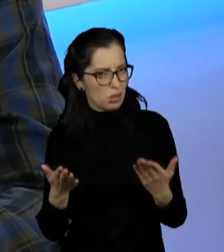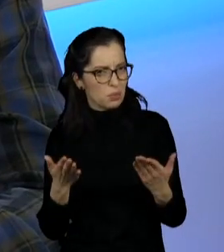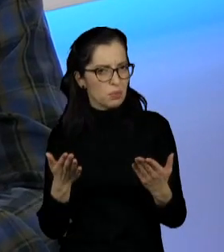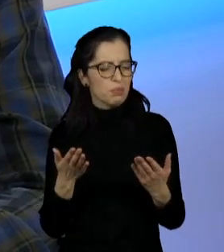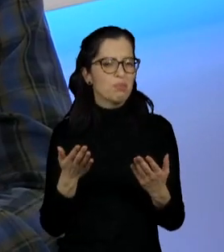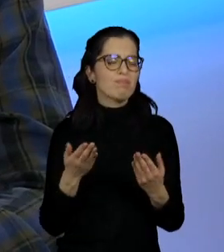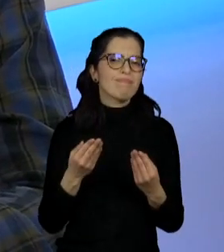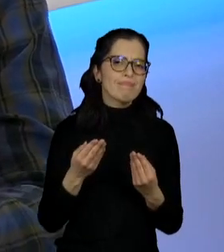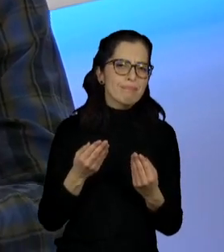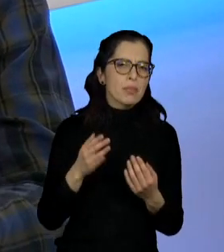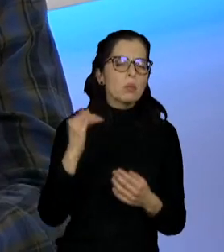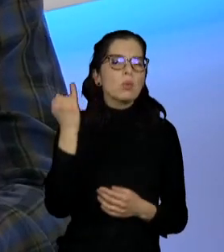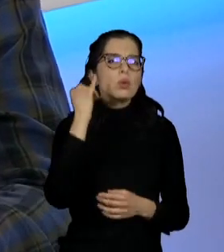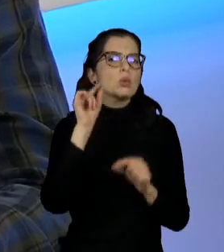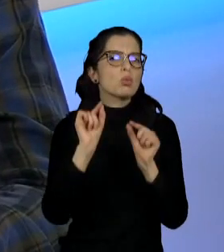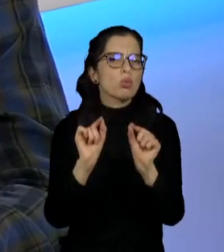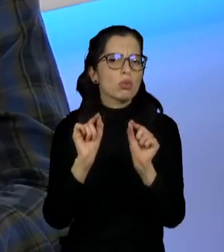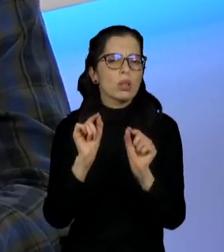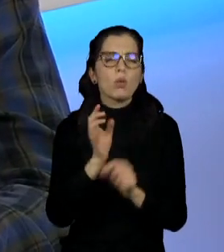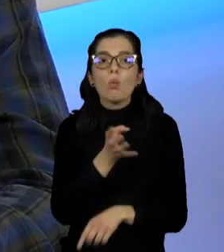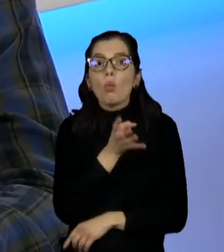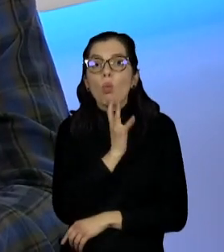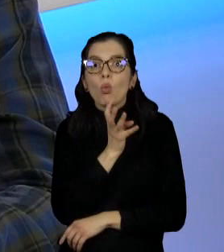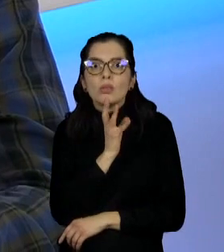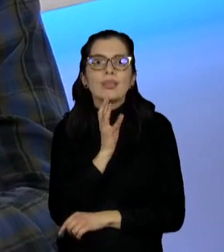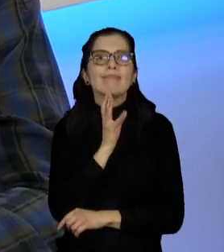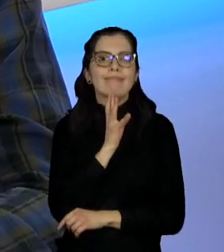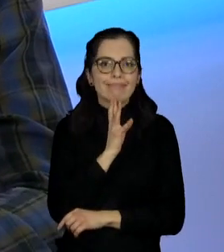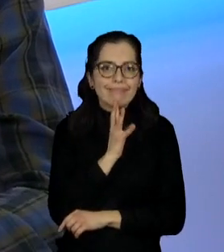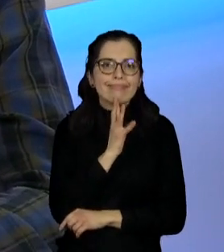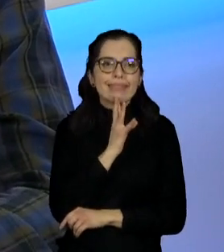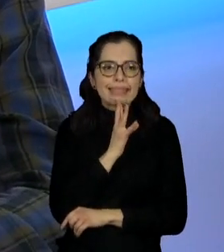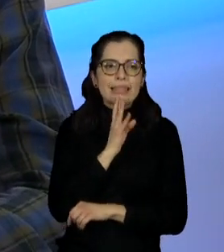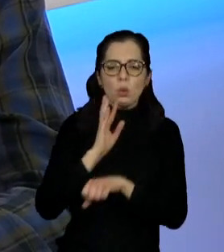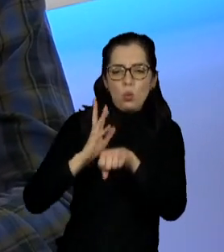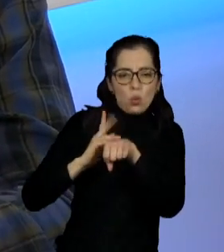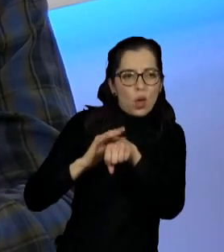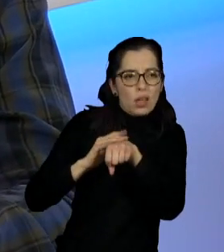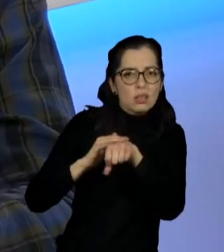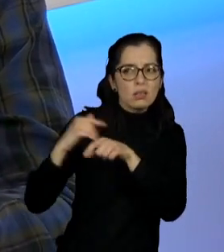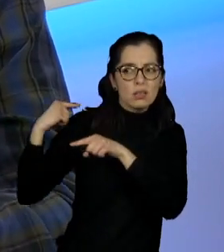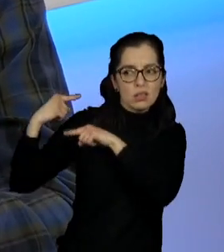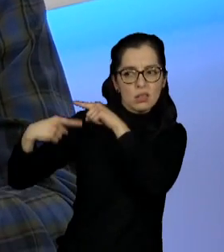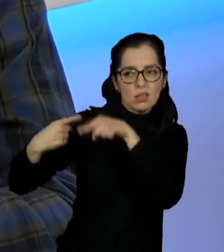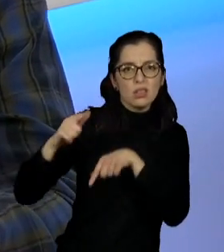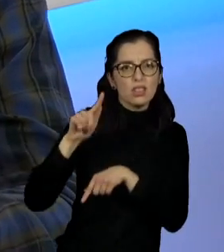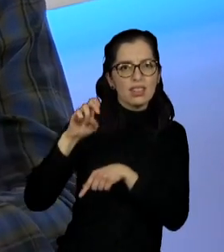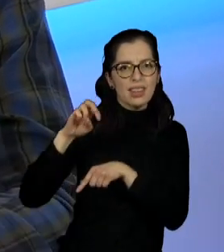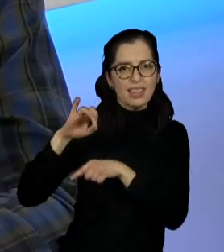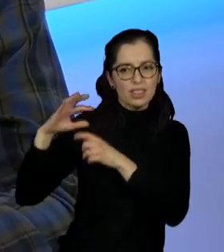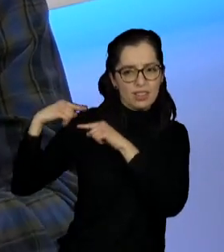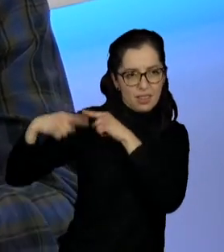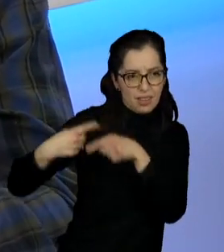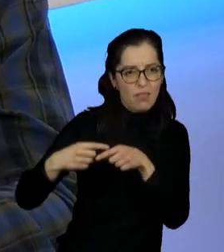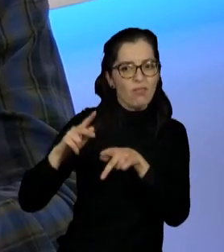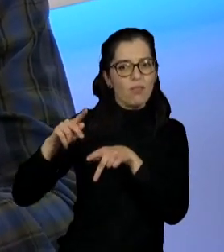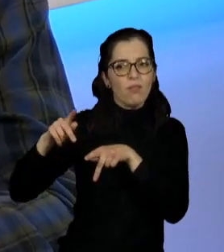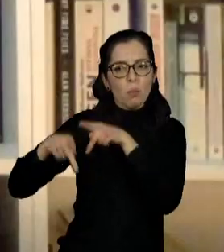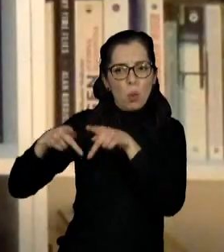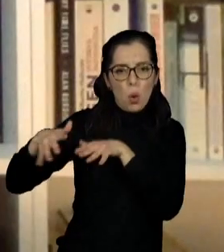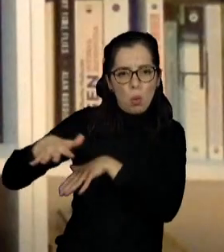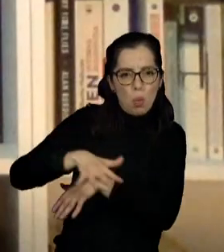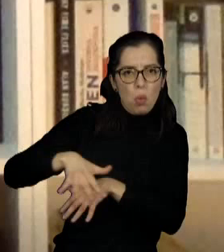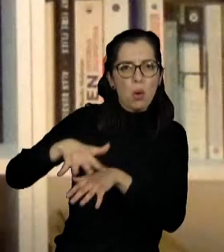importante o conhecimento sobre as síndromes hereditárias, mas também que a população de todo mundo que tem a